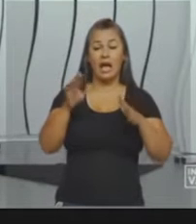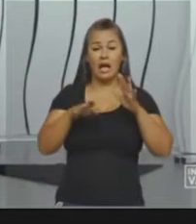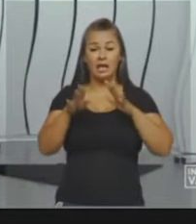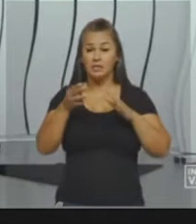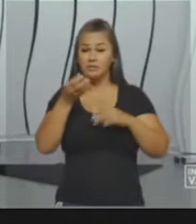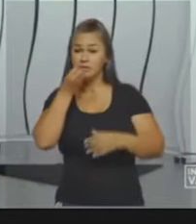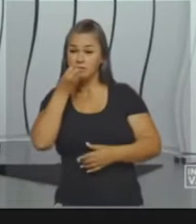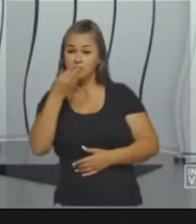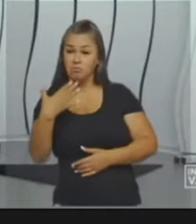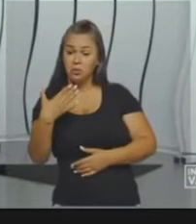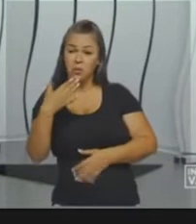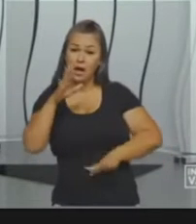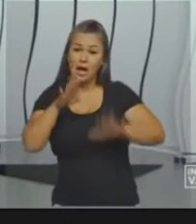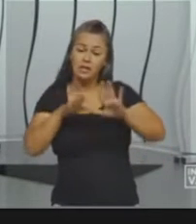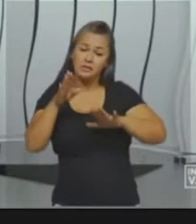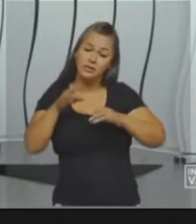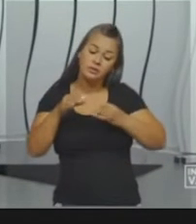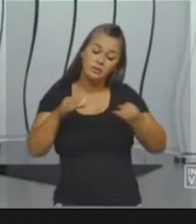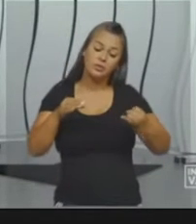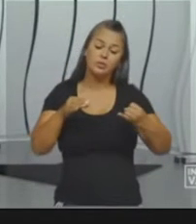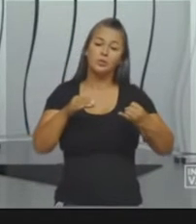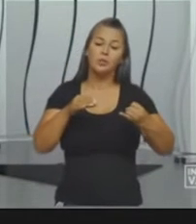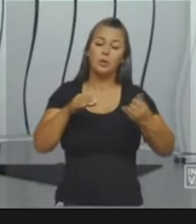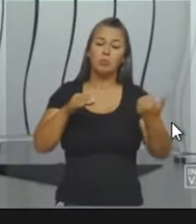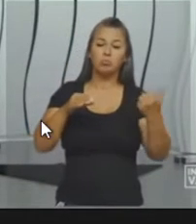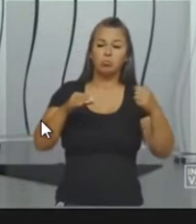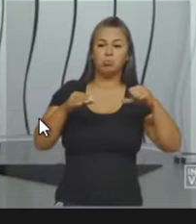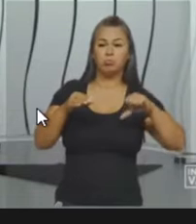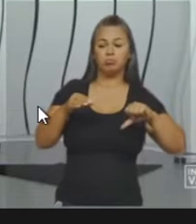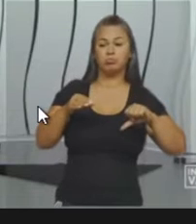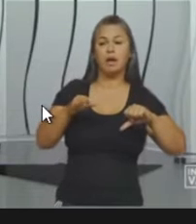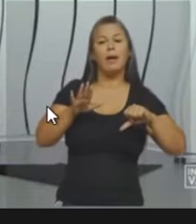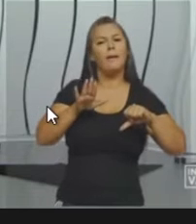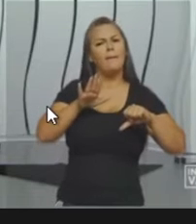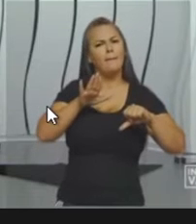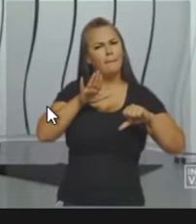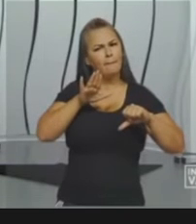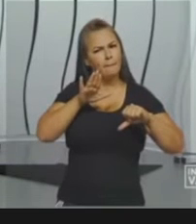ruim. Então, quais seriam as importâncias aqui? Vamos para uma